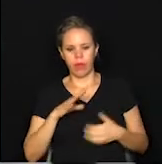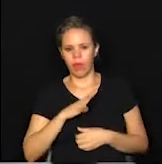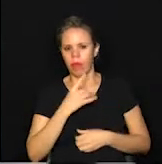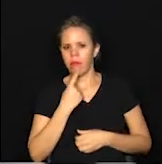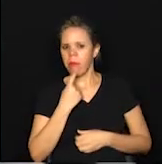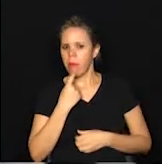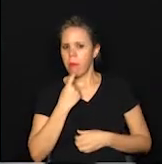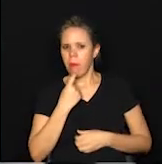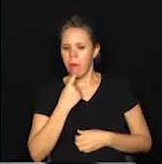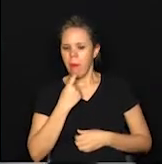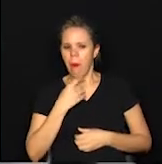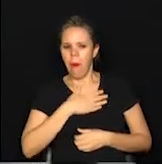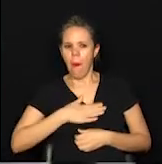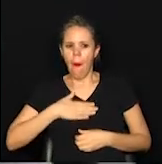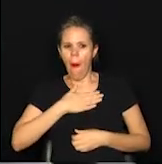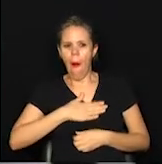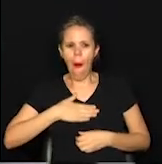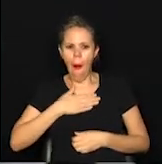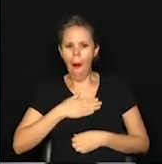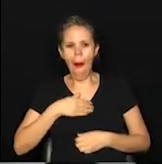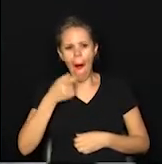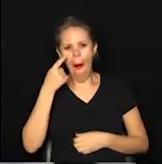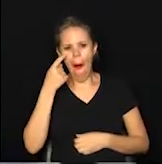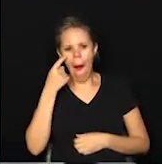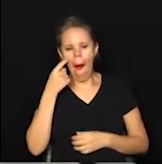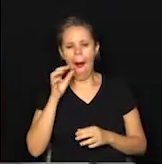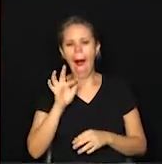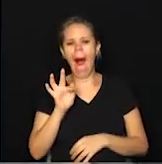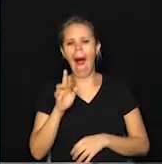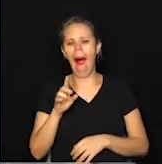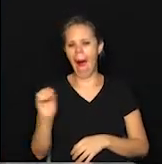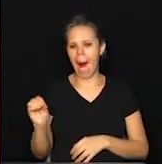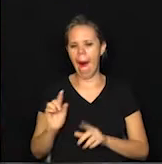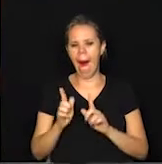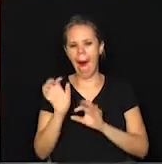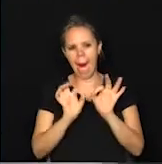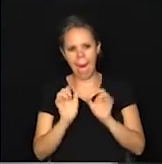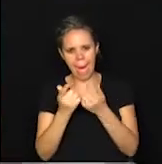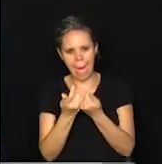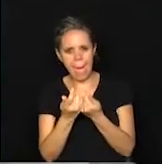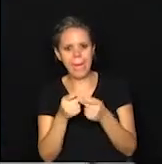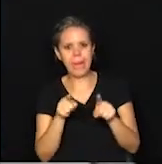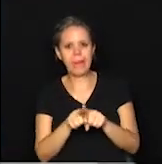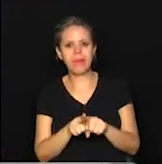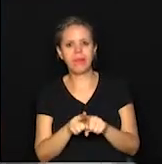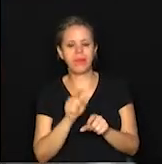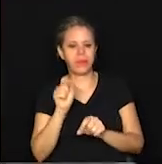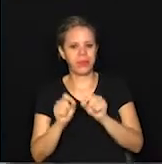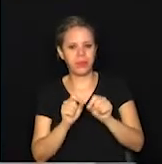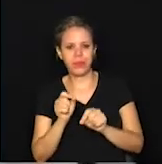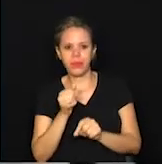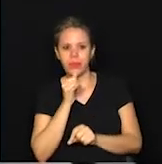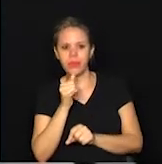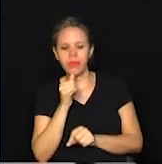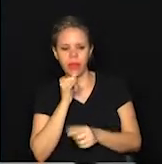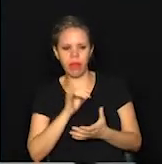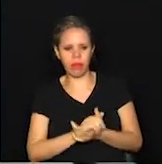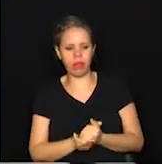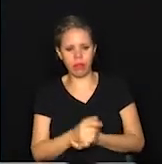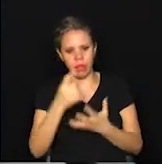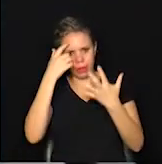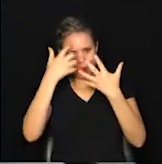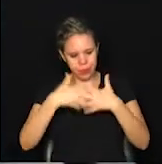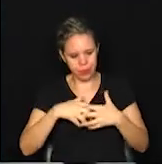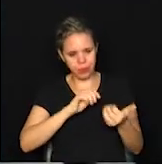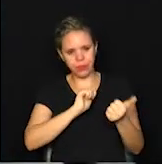Campinas. Então nós gostaríamos de ouvir o Fernando sobre plano de gestão, sobre o que ele pensa sobre o